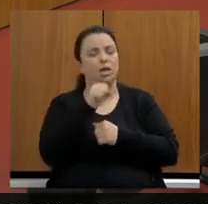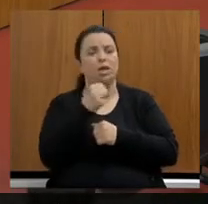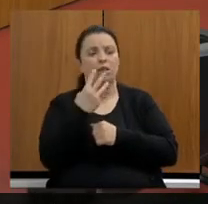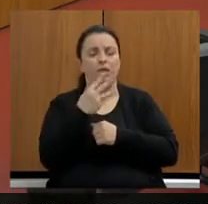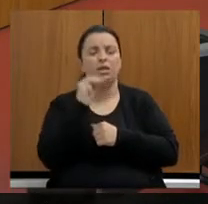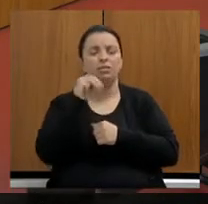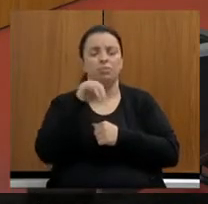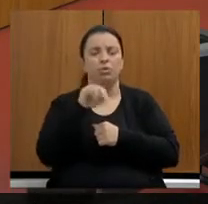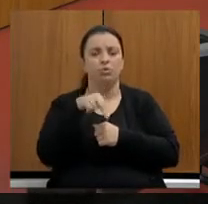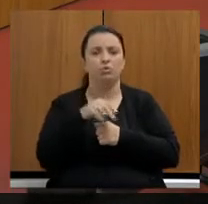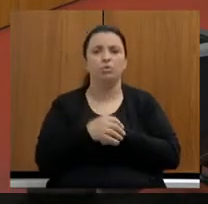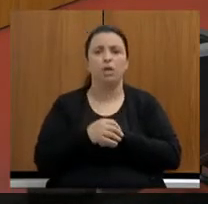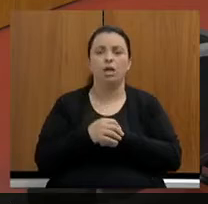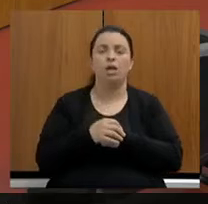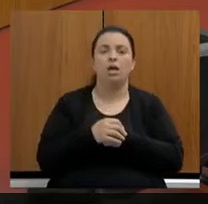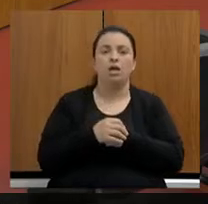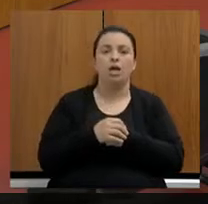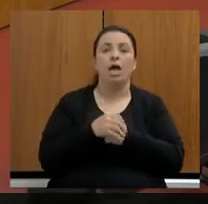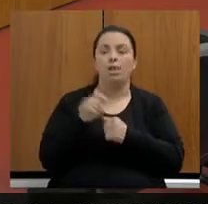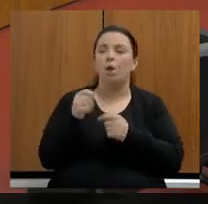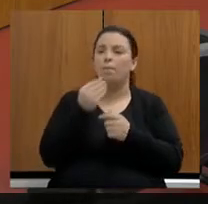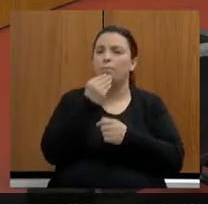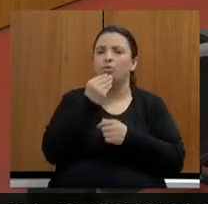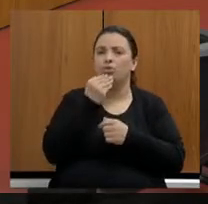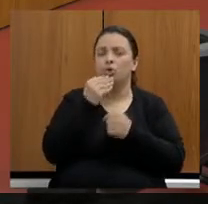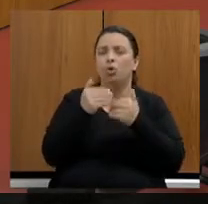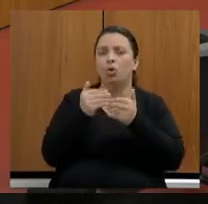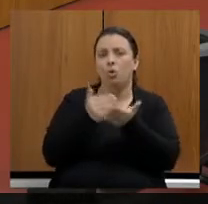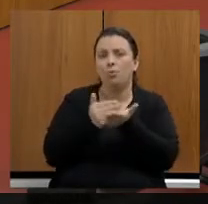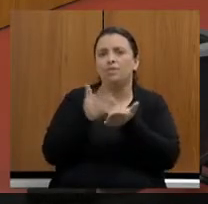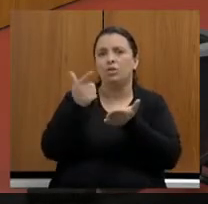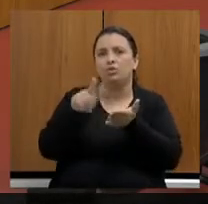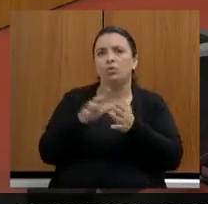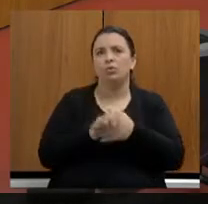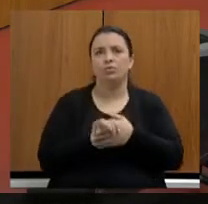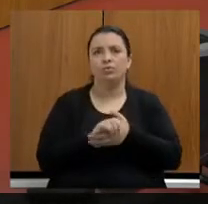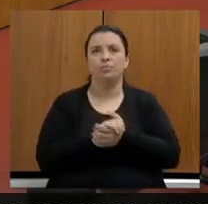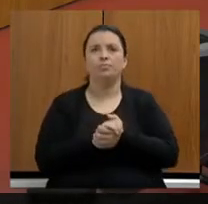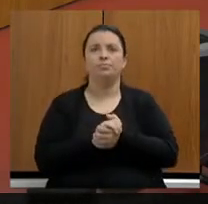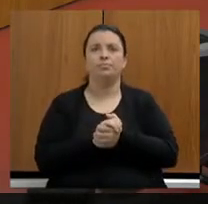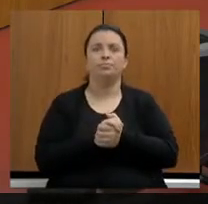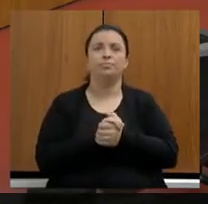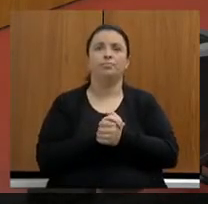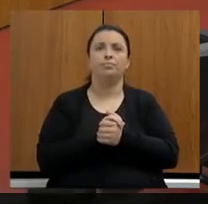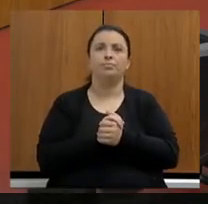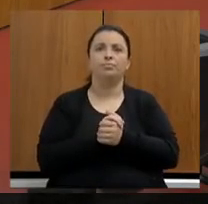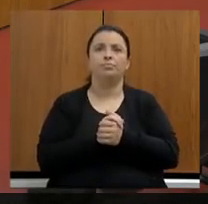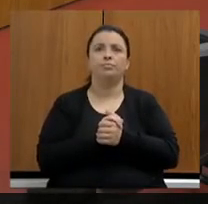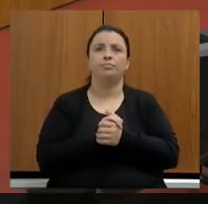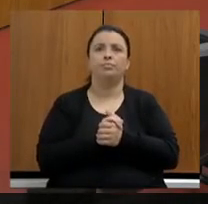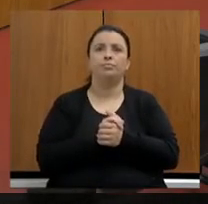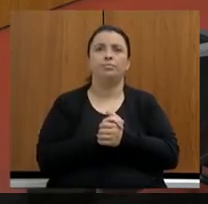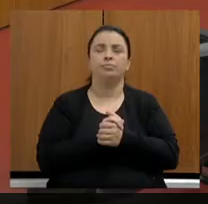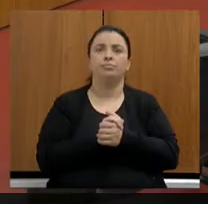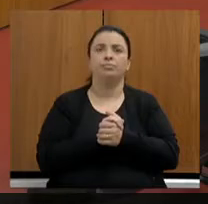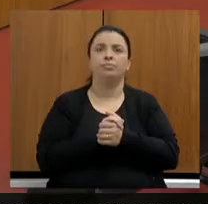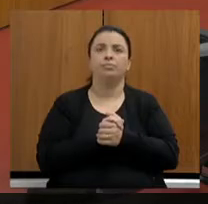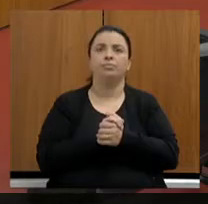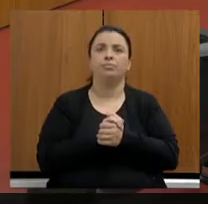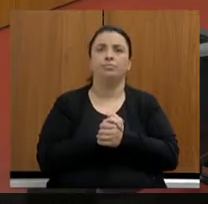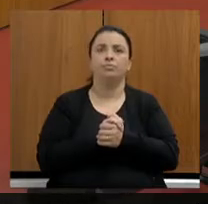sim são três para cada a gente vai ter o timer ali Ah tá bom Ok muito obrigada peço que me avisa hein Se